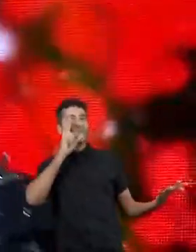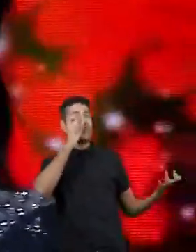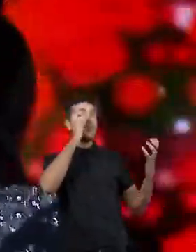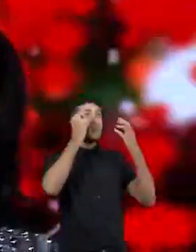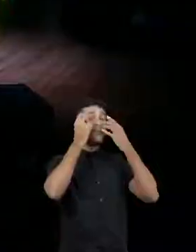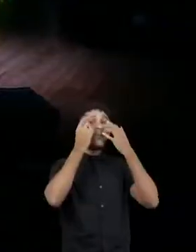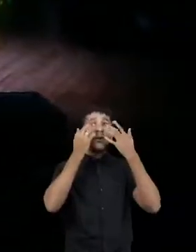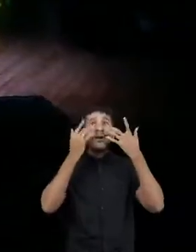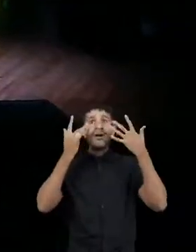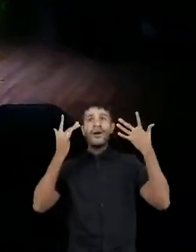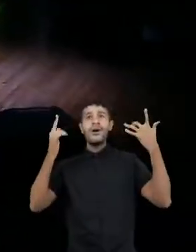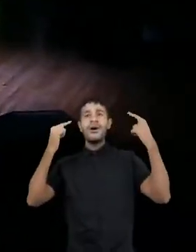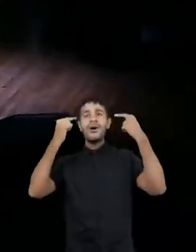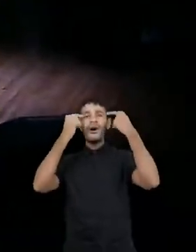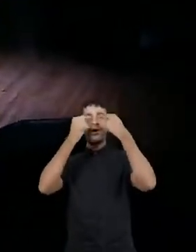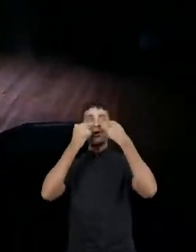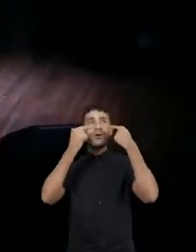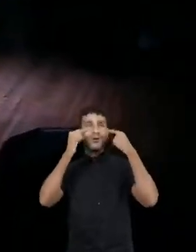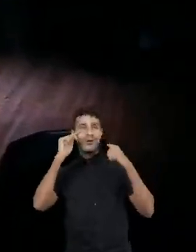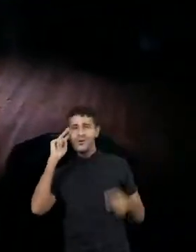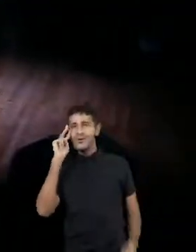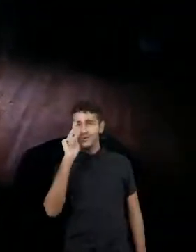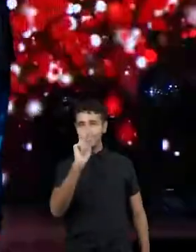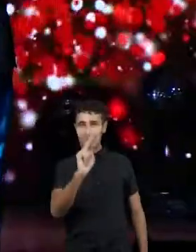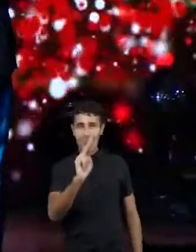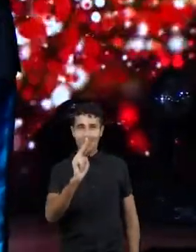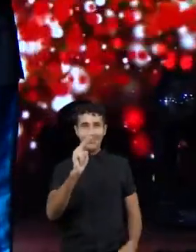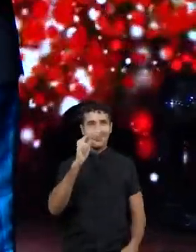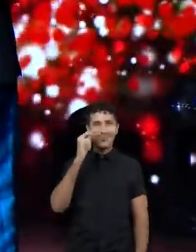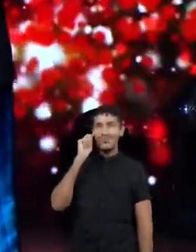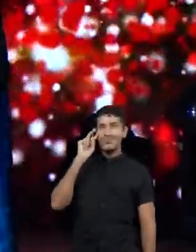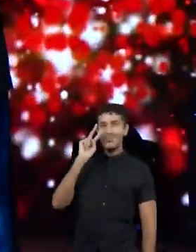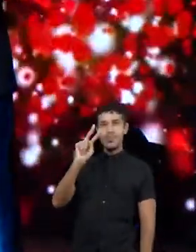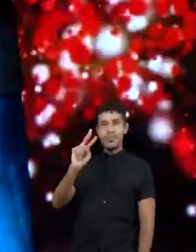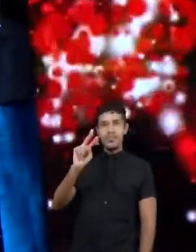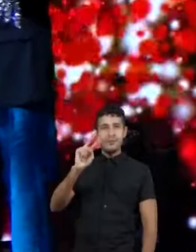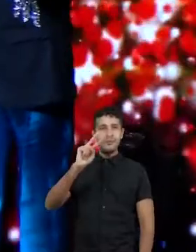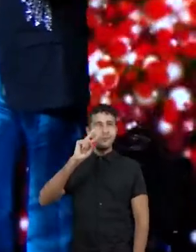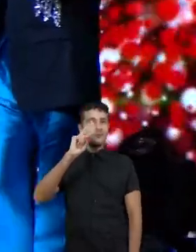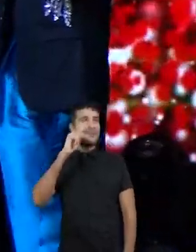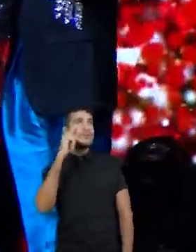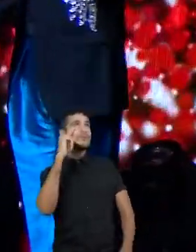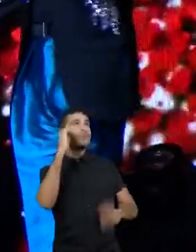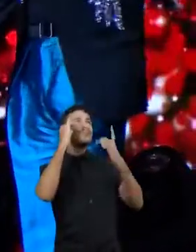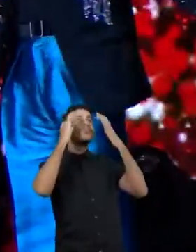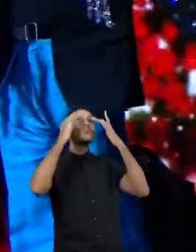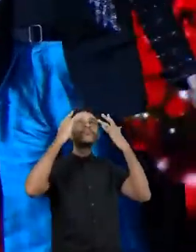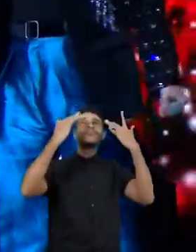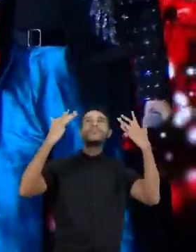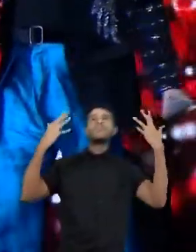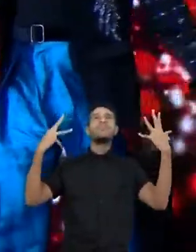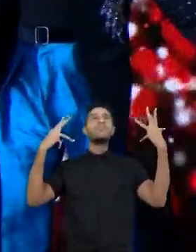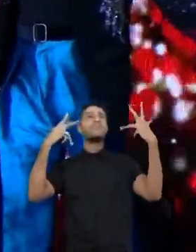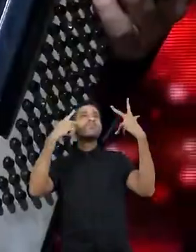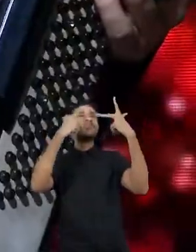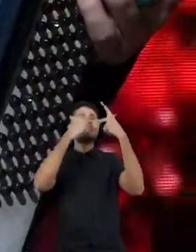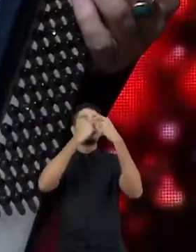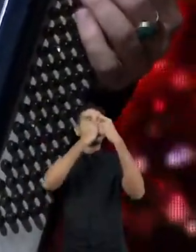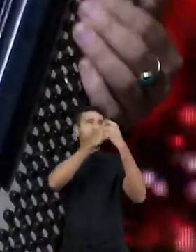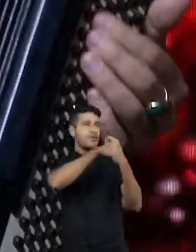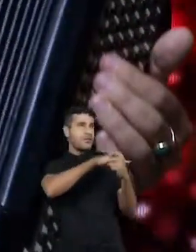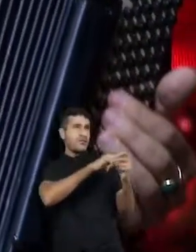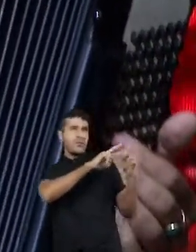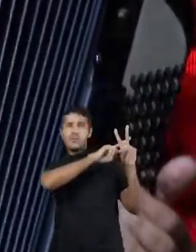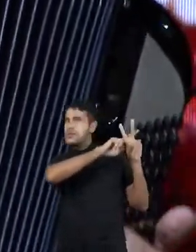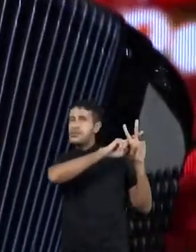Olha ela lá, olha lá. Uma ideia ninguém pode aprisionar. O sonho cada vez